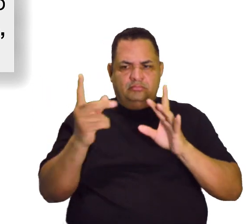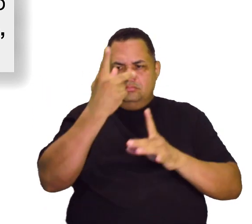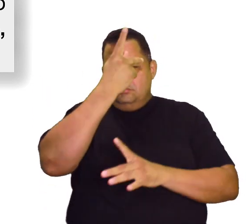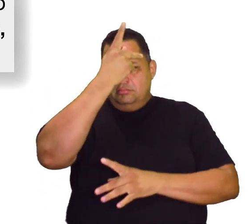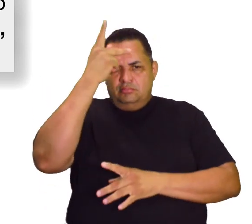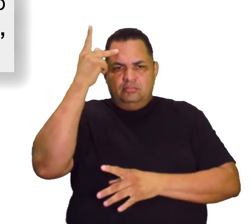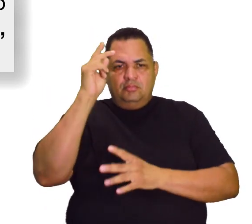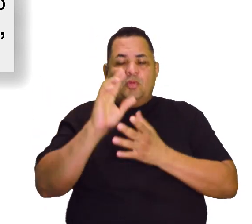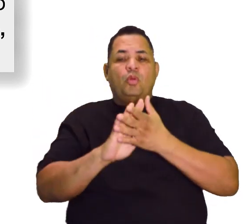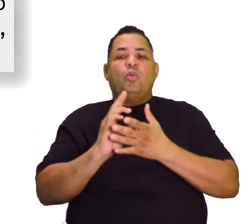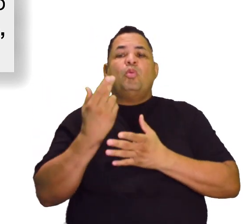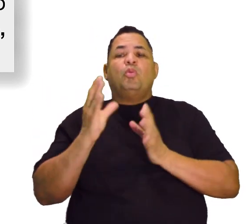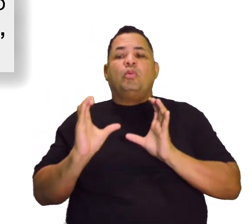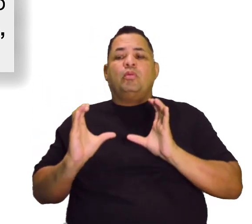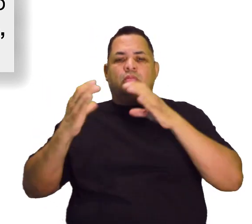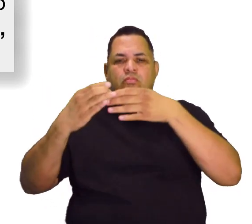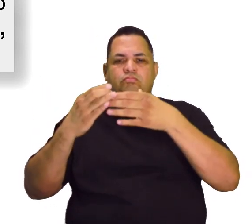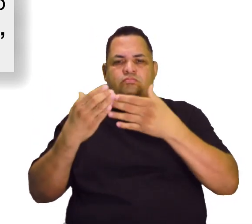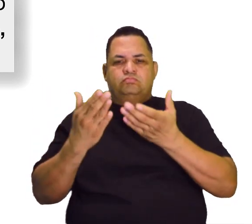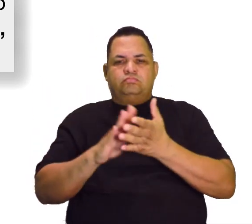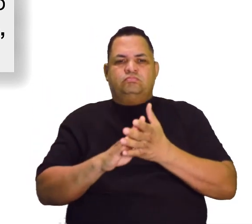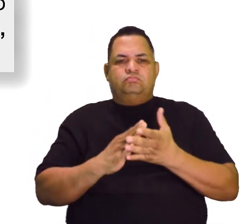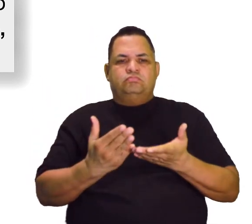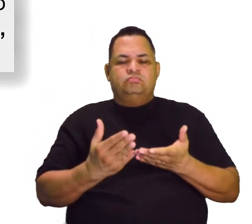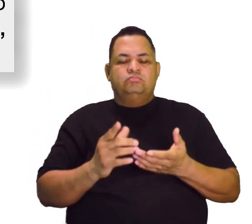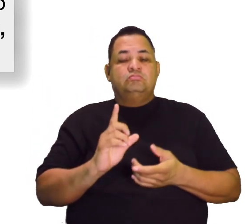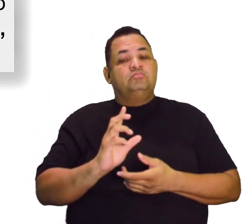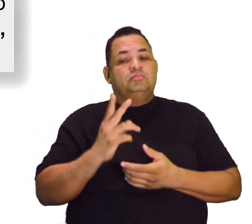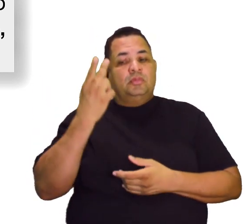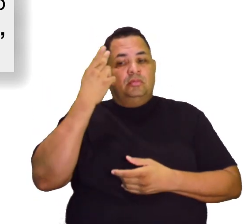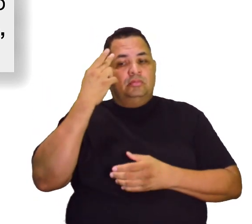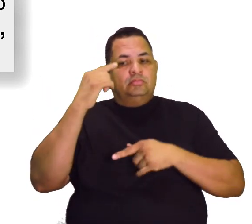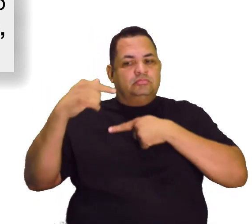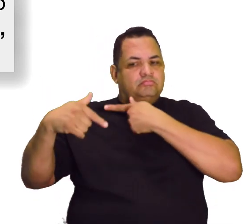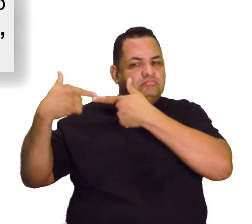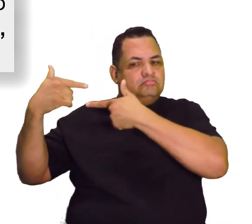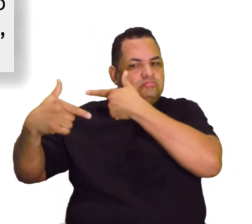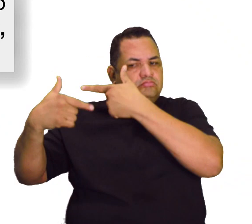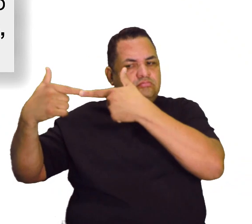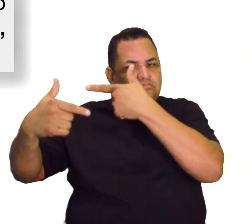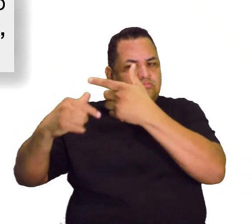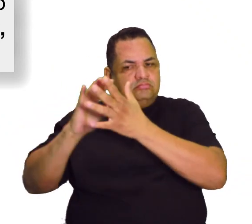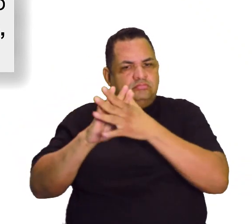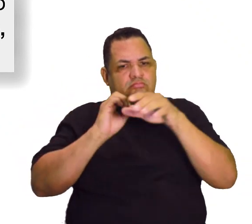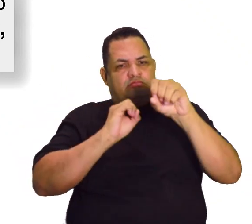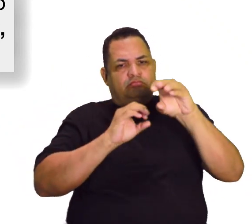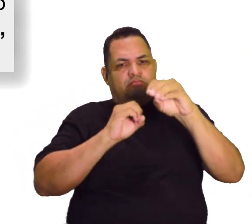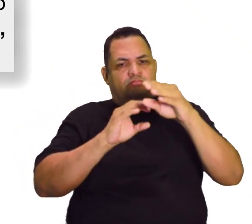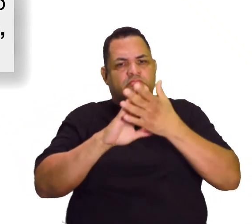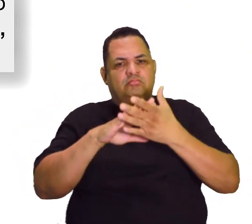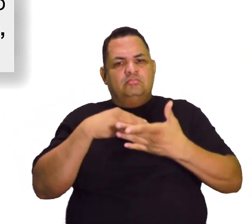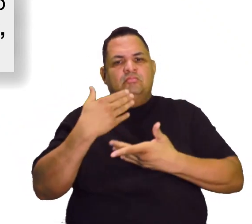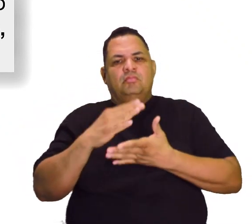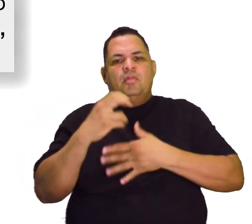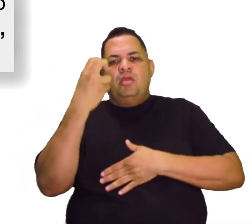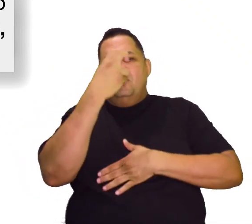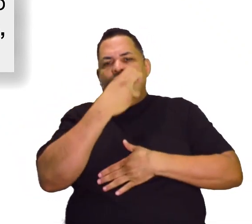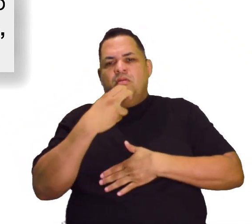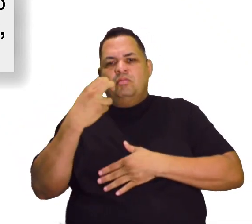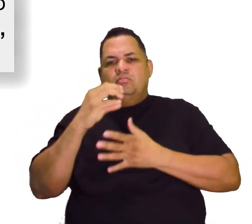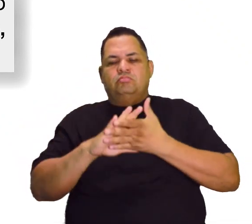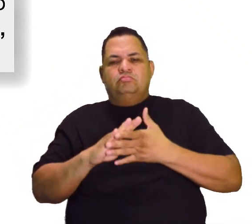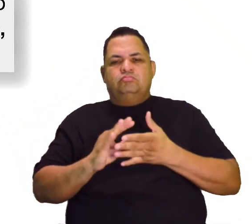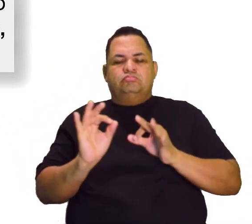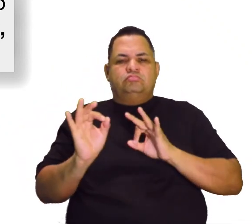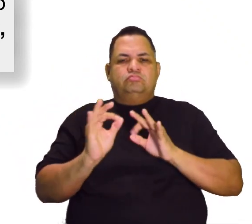expressas individual ou coletivamente. Geralmente é coletivo, porque um vai passando para o outro e vai contando de pai para filho, e